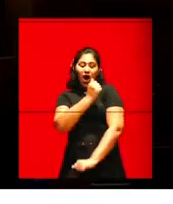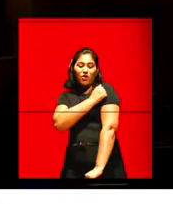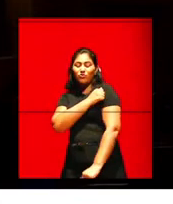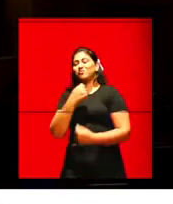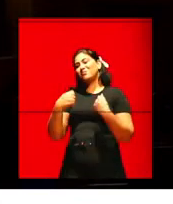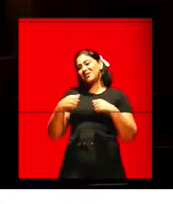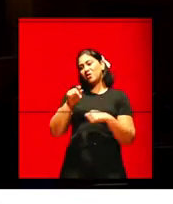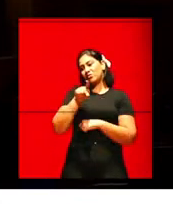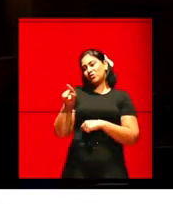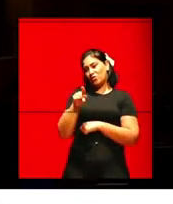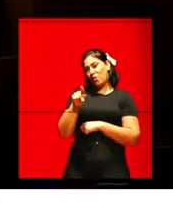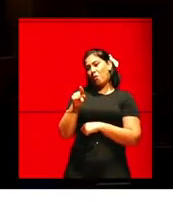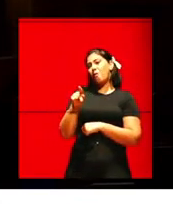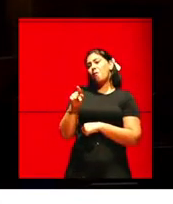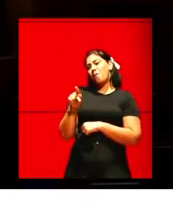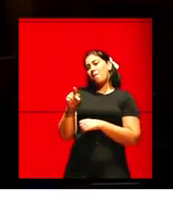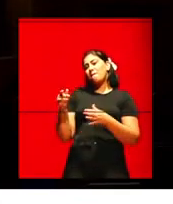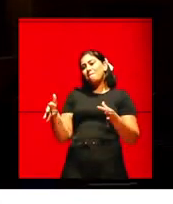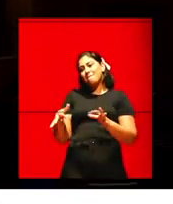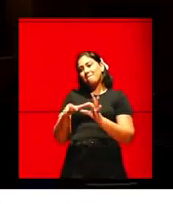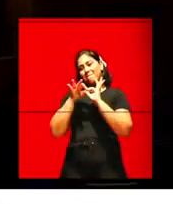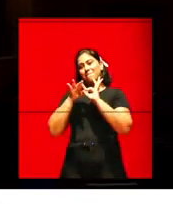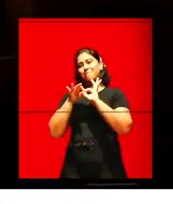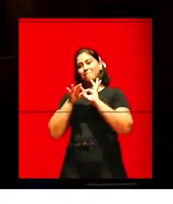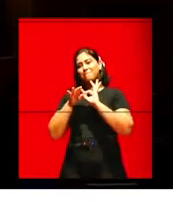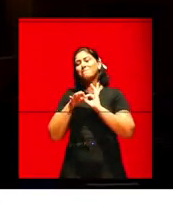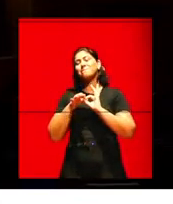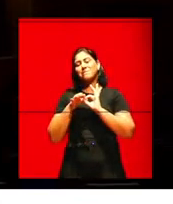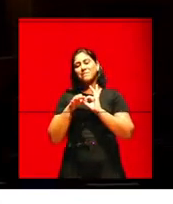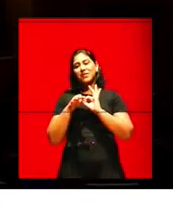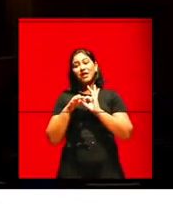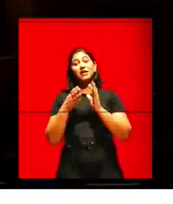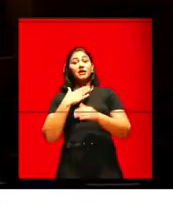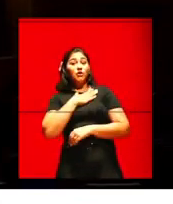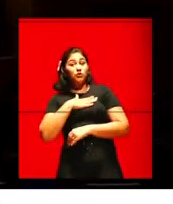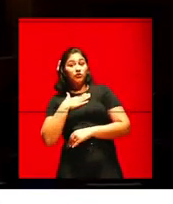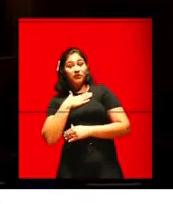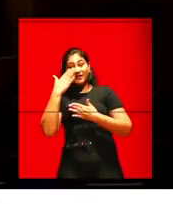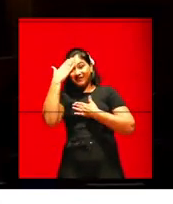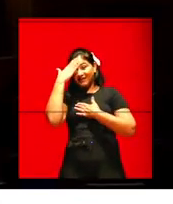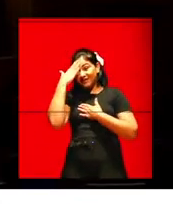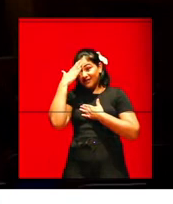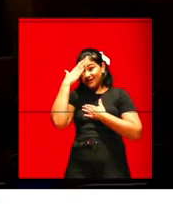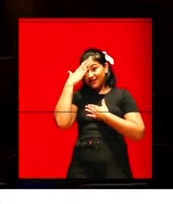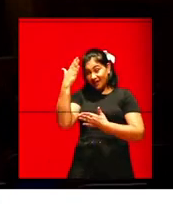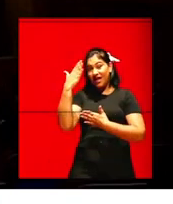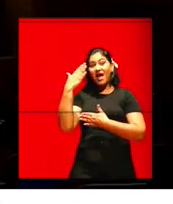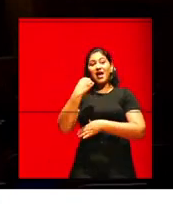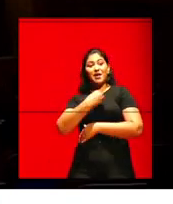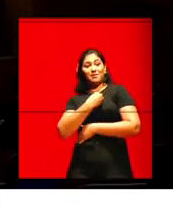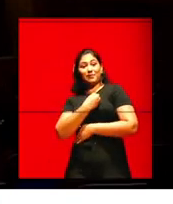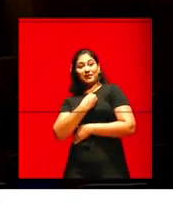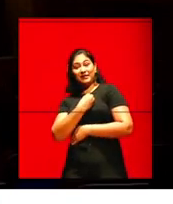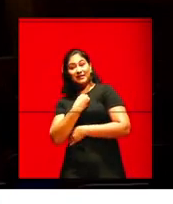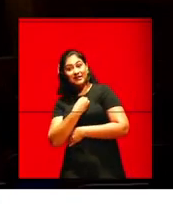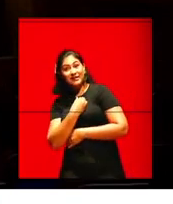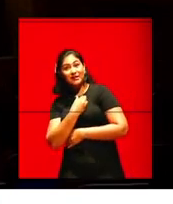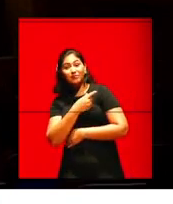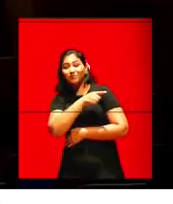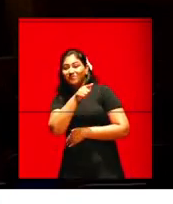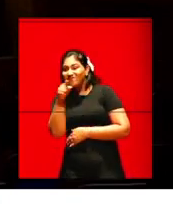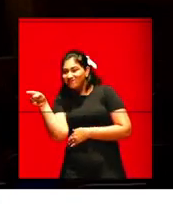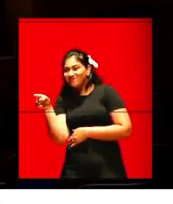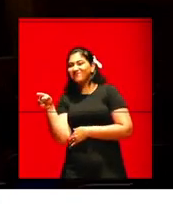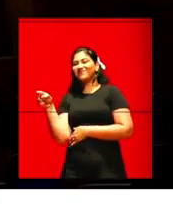ferramentas que foram disponibilizadas para vocês. Então, eu gostaria de agradecer a presença de vocês e,